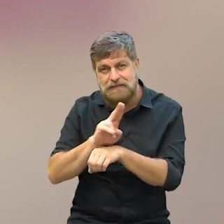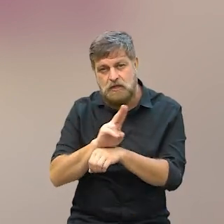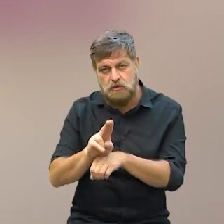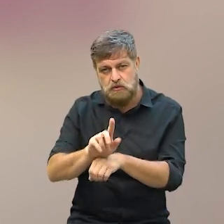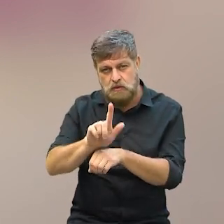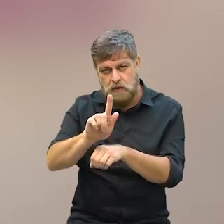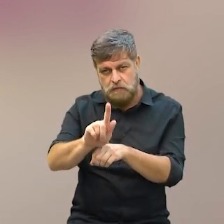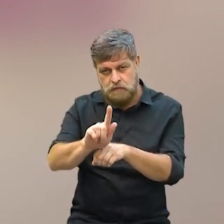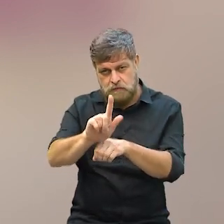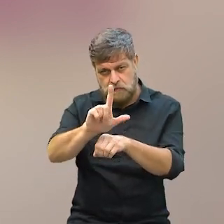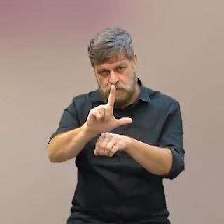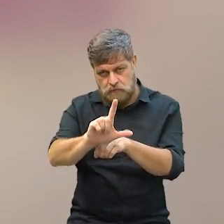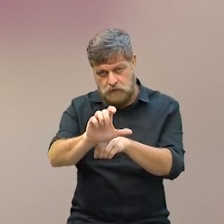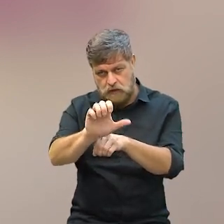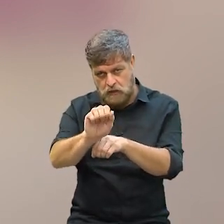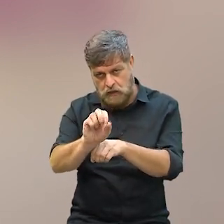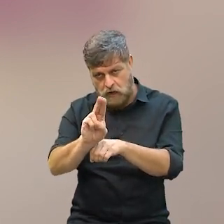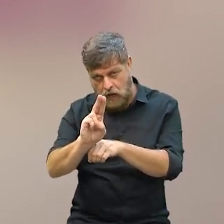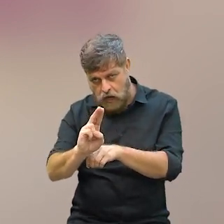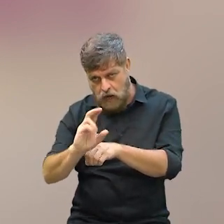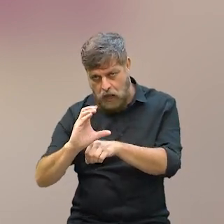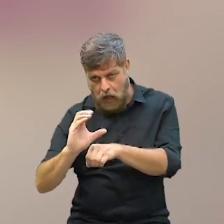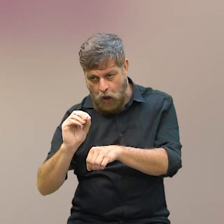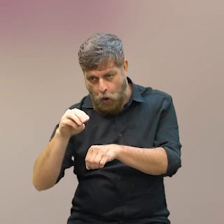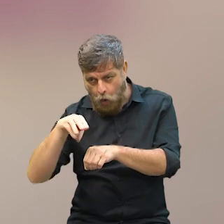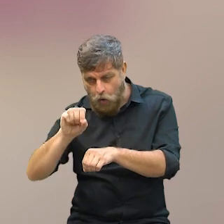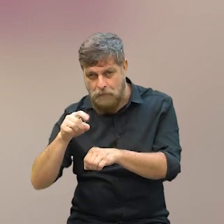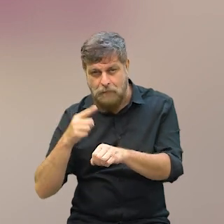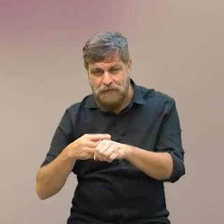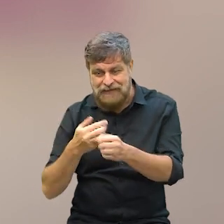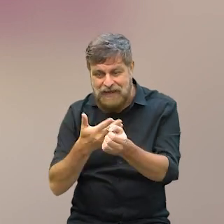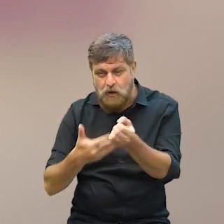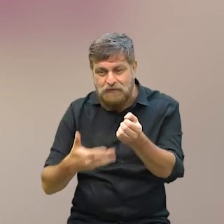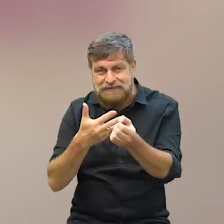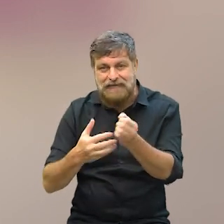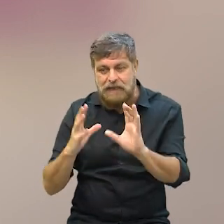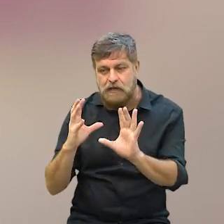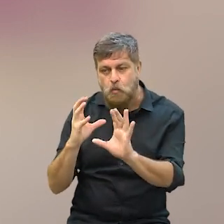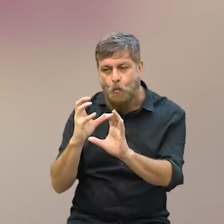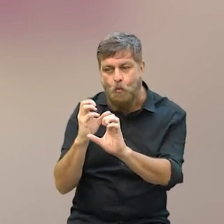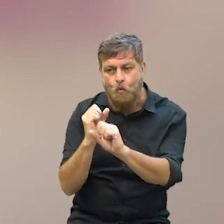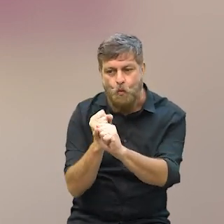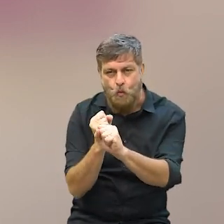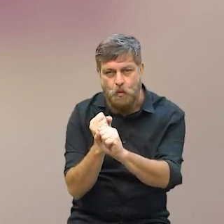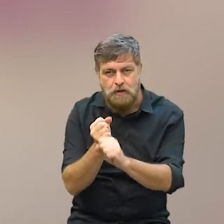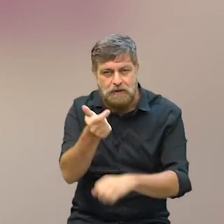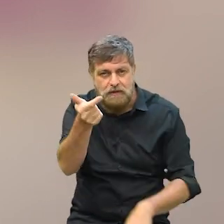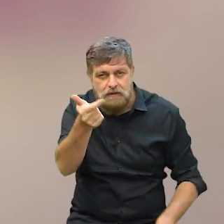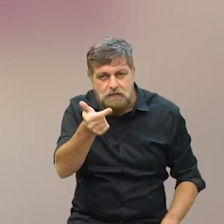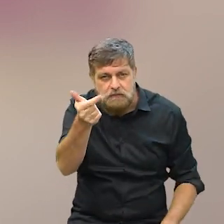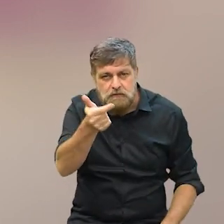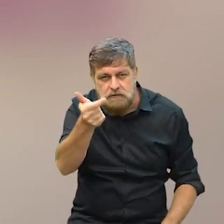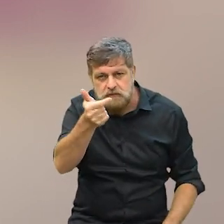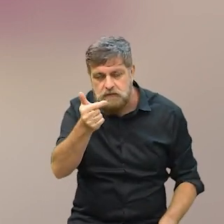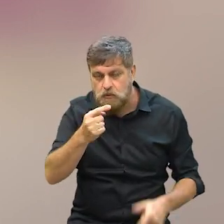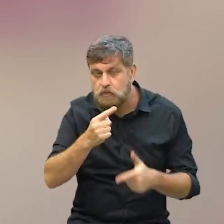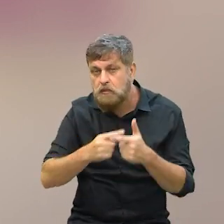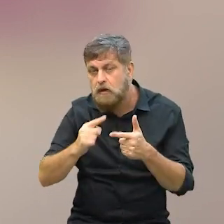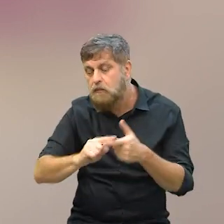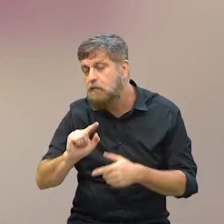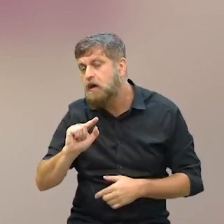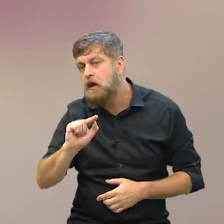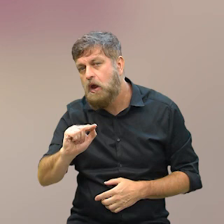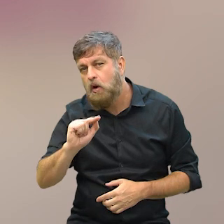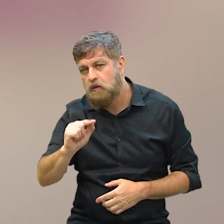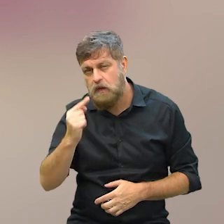tá? Por alteração de fluxo sanguíneo por vasoconstrição. E o segundo, certo? O segundo problema